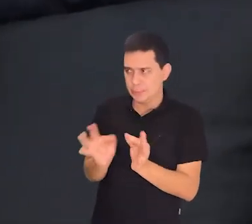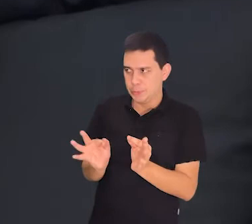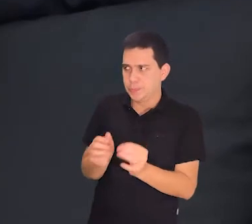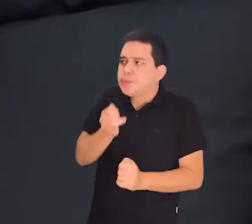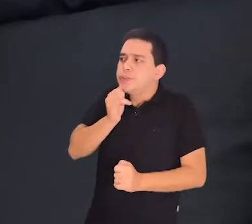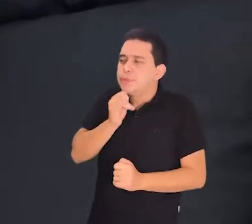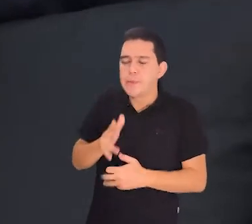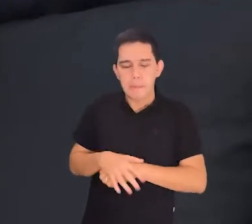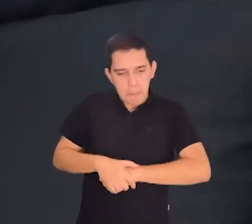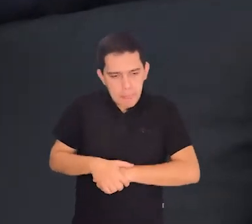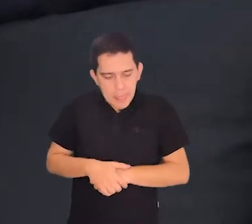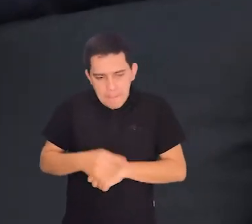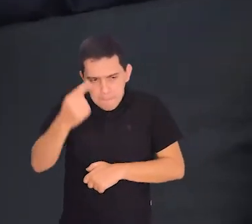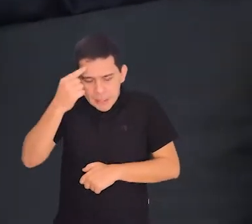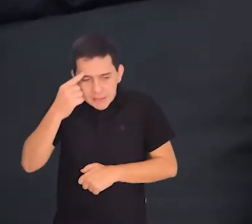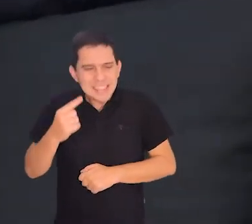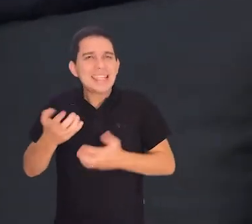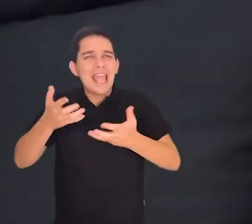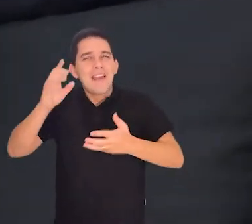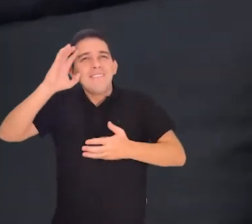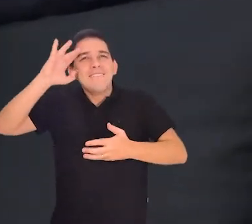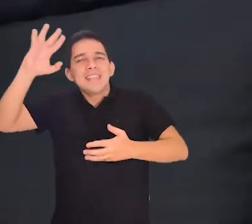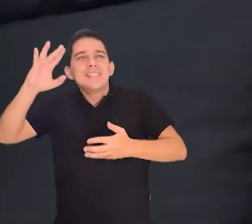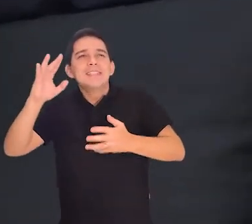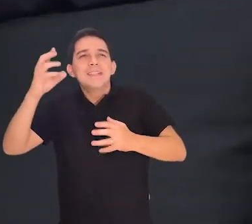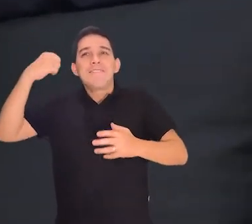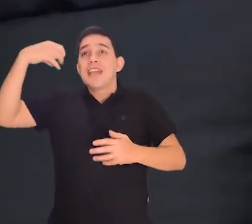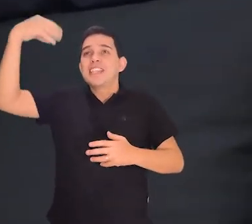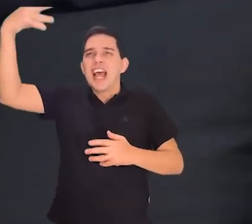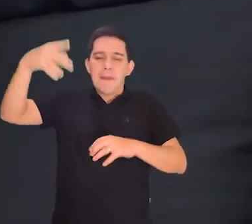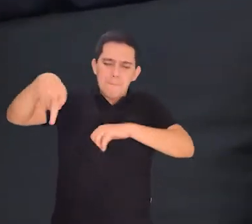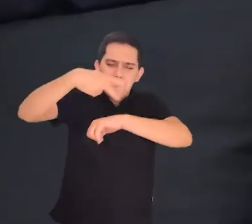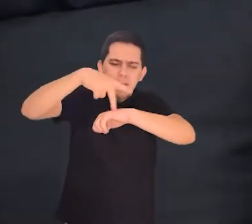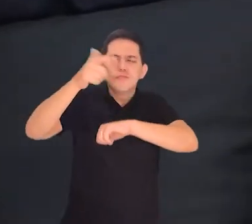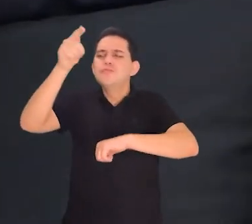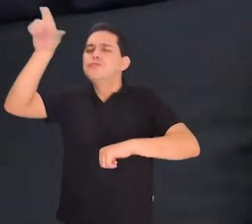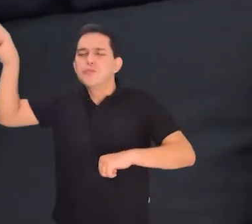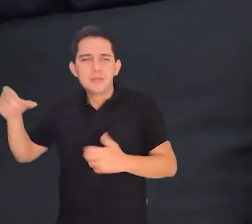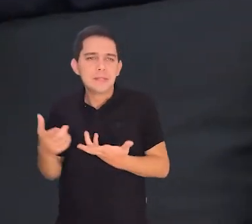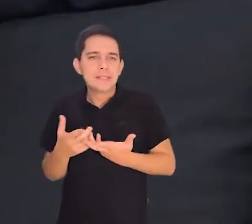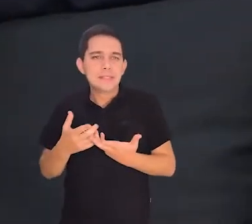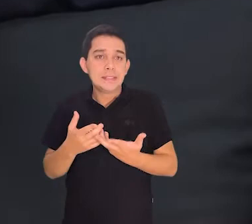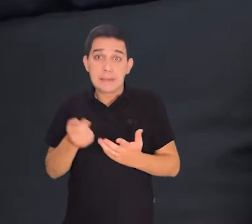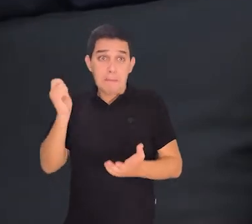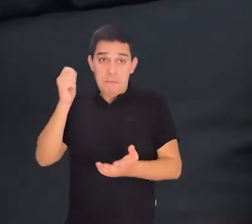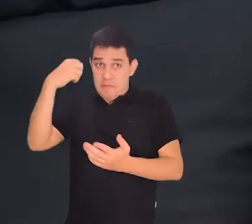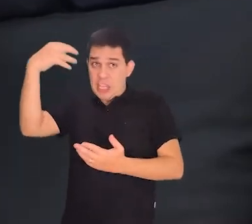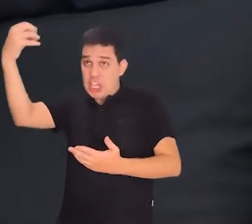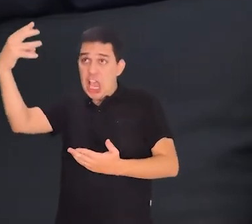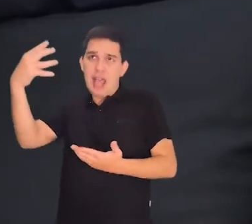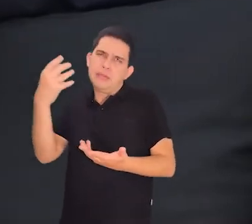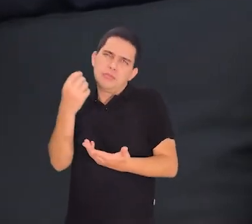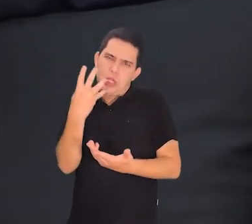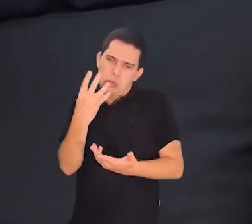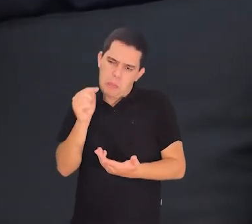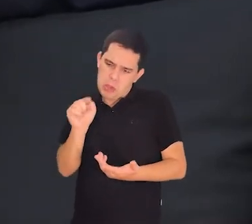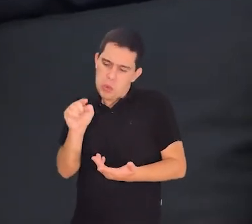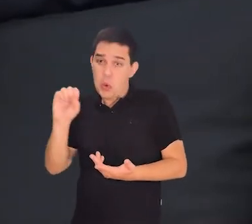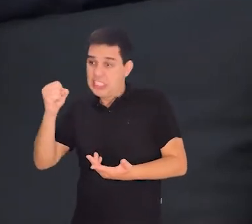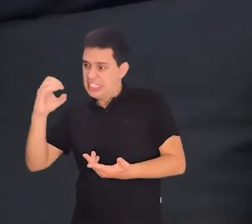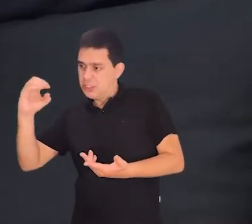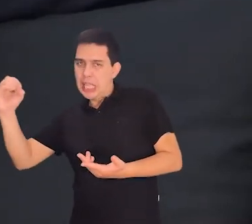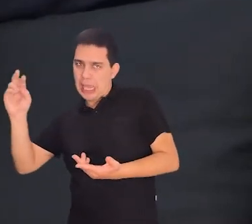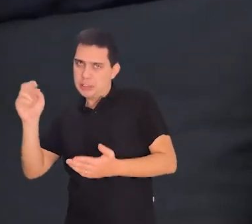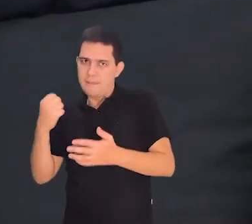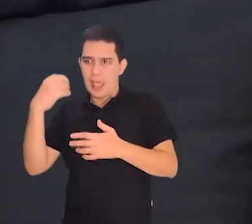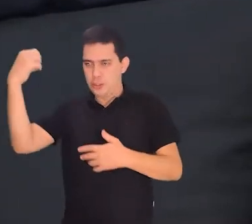viagem para fora do Brasil, né? Quem não quer fazer uma viagem para o exterior? De R$ 4.800, vamos aqui para a América Latina mesmo. E aí